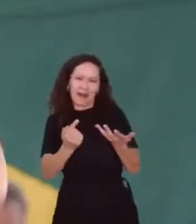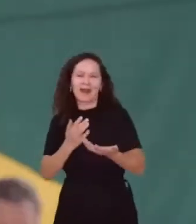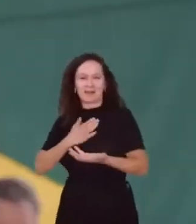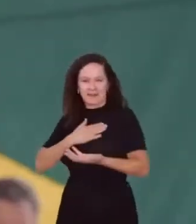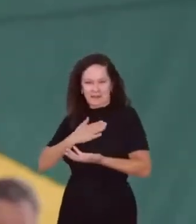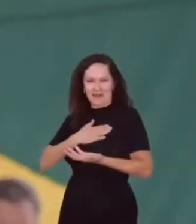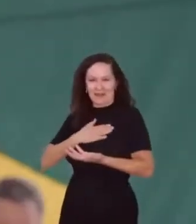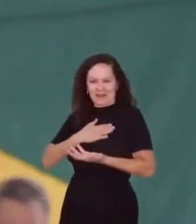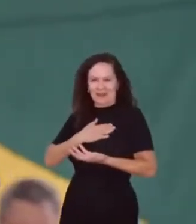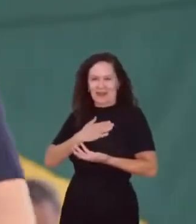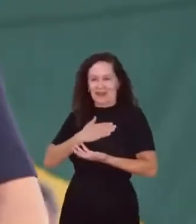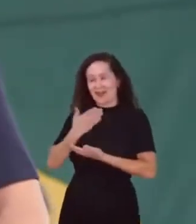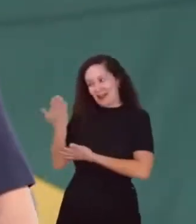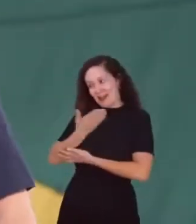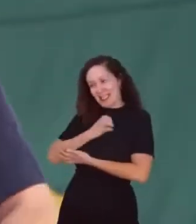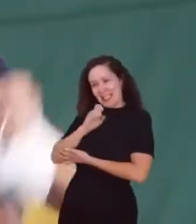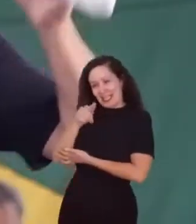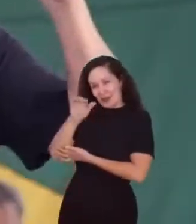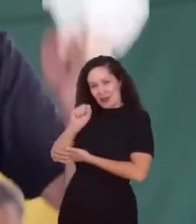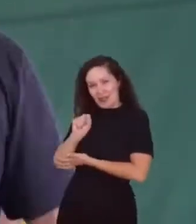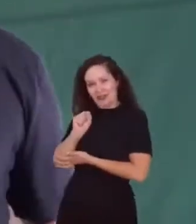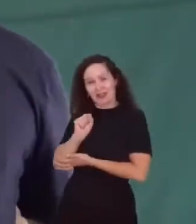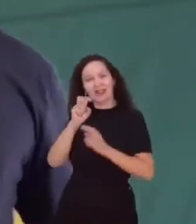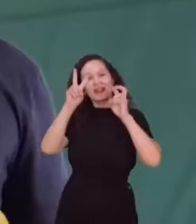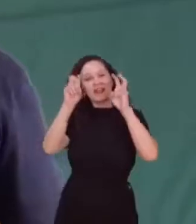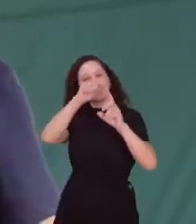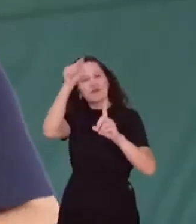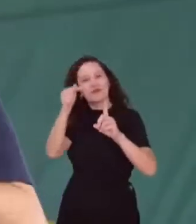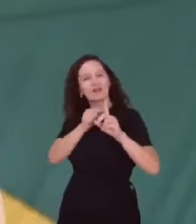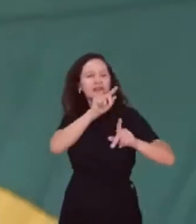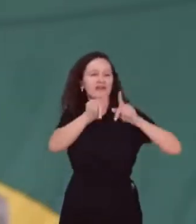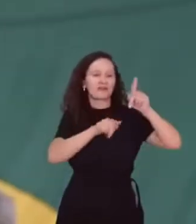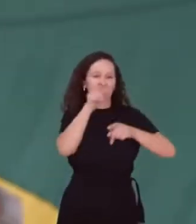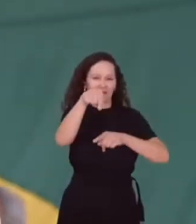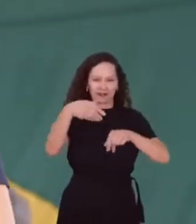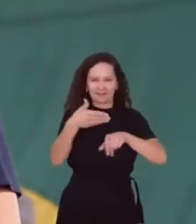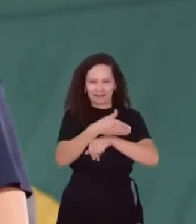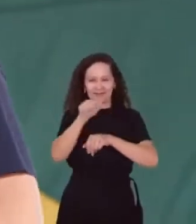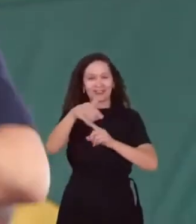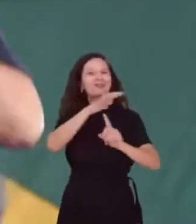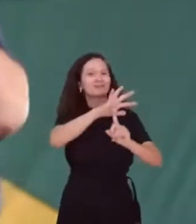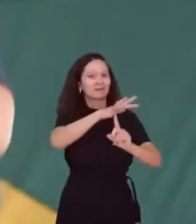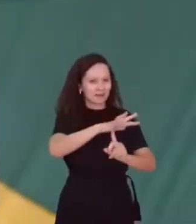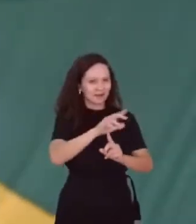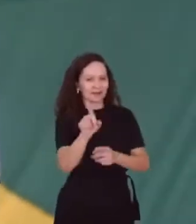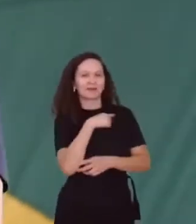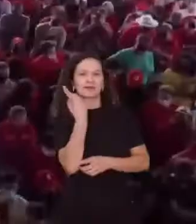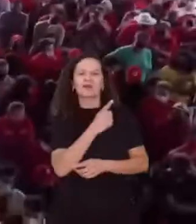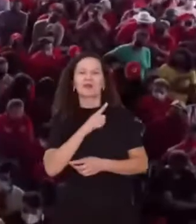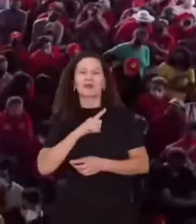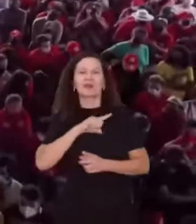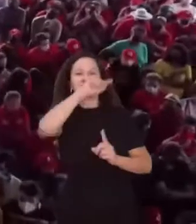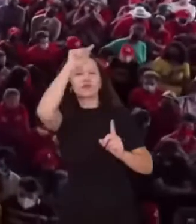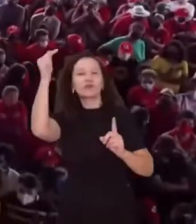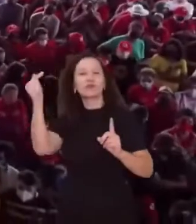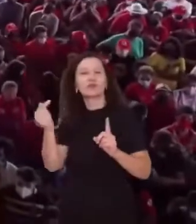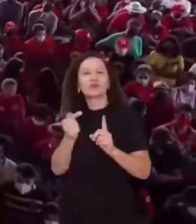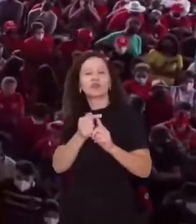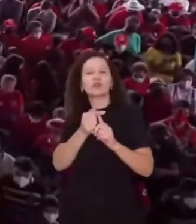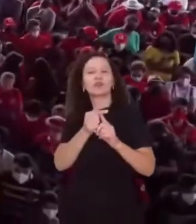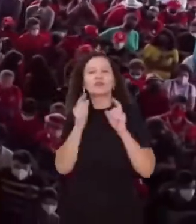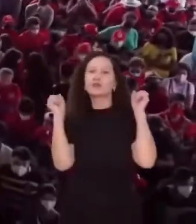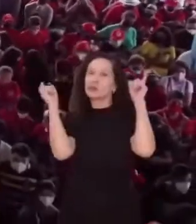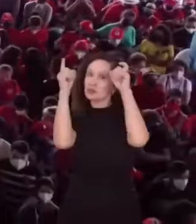que está aqui, desse povo que está aqui. E aqui no Paraná, nós temos uma missão difícil e que